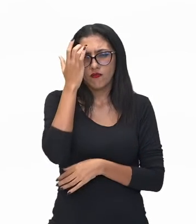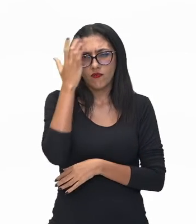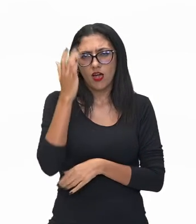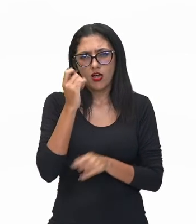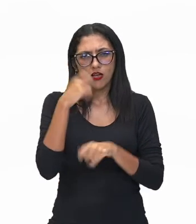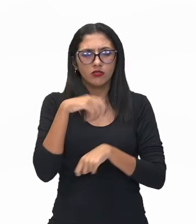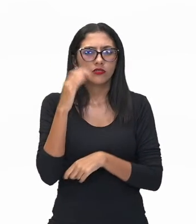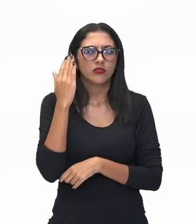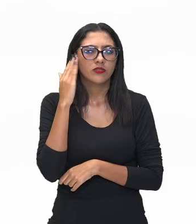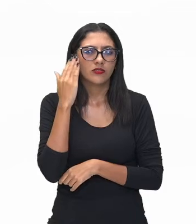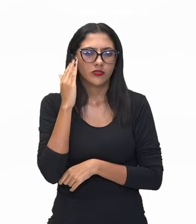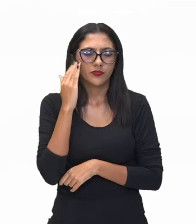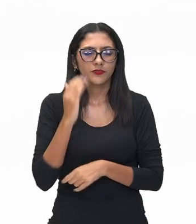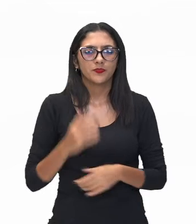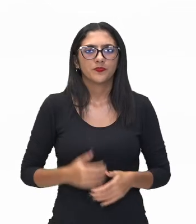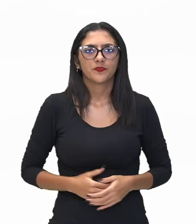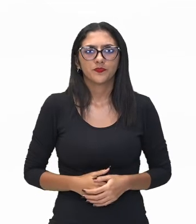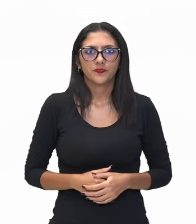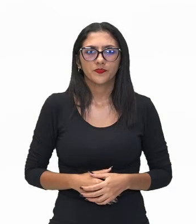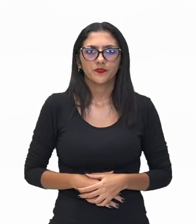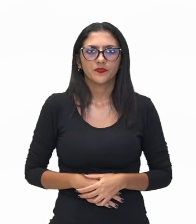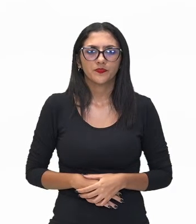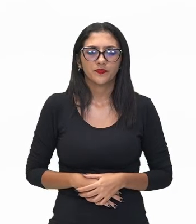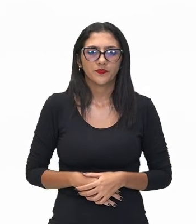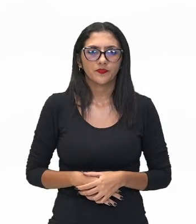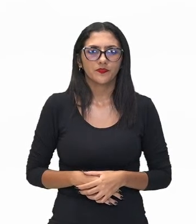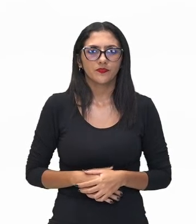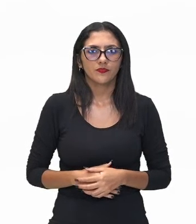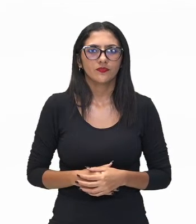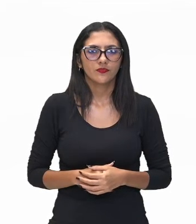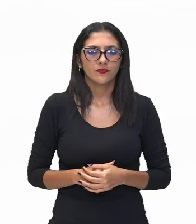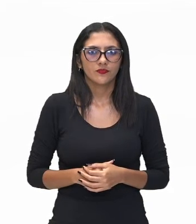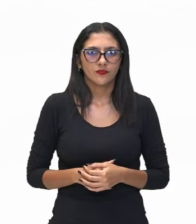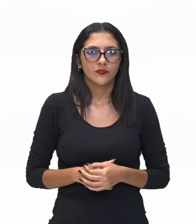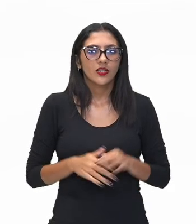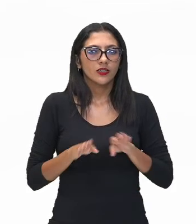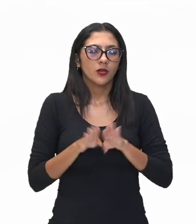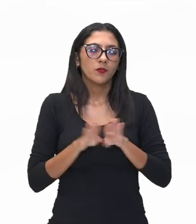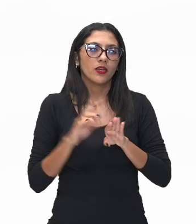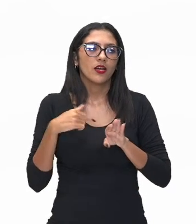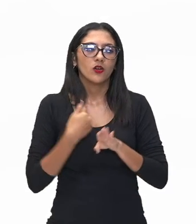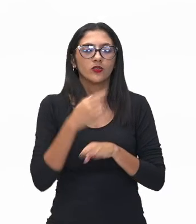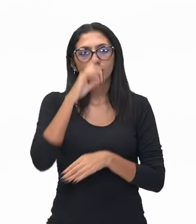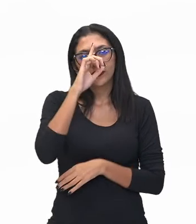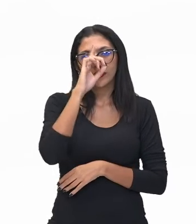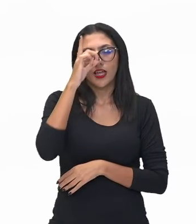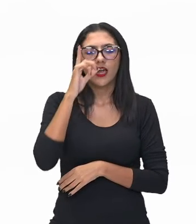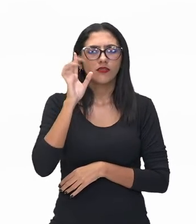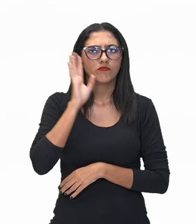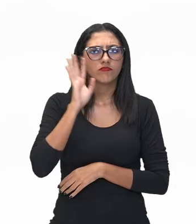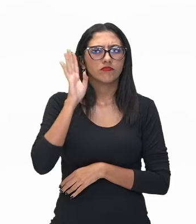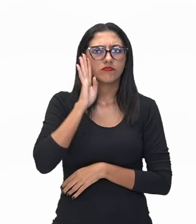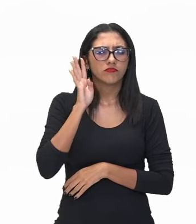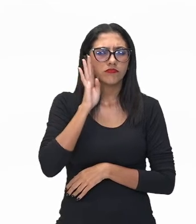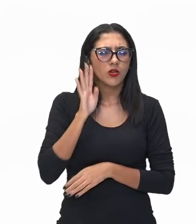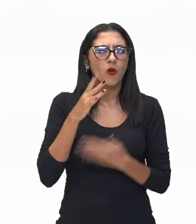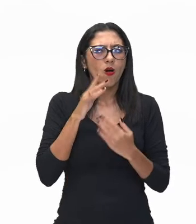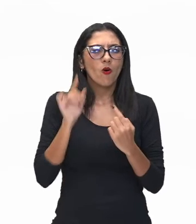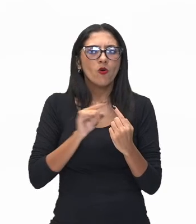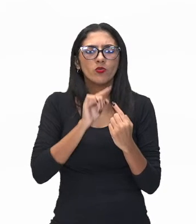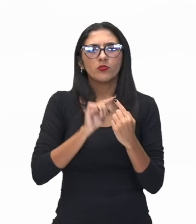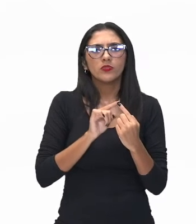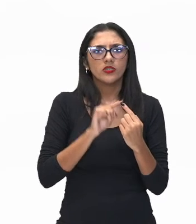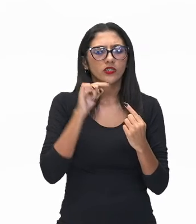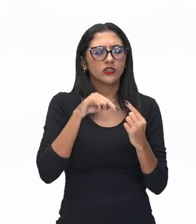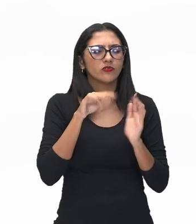se referindo a texto, né? E podemos inferir o que vem, né? O que é que quer, quais são